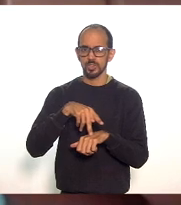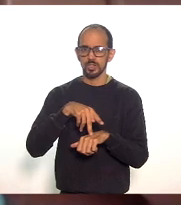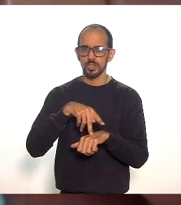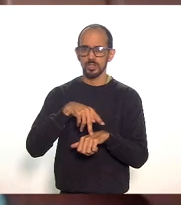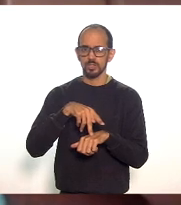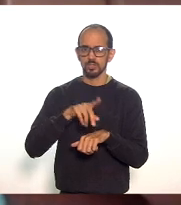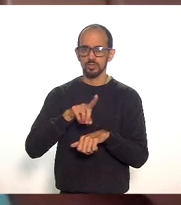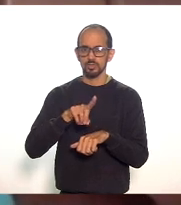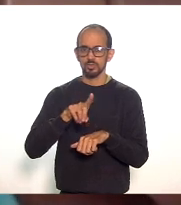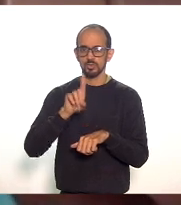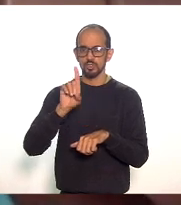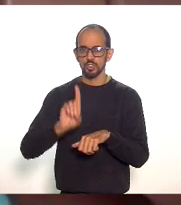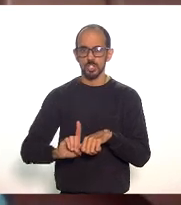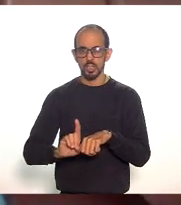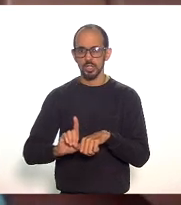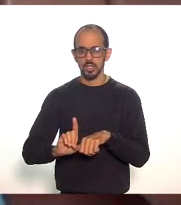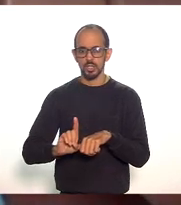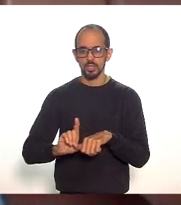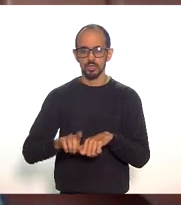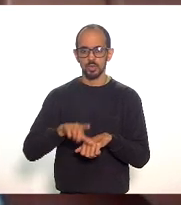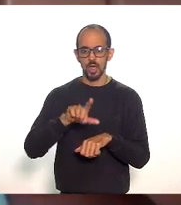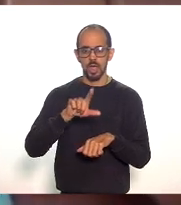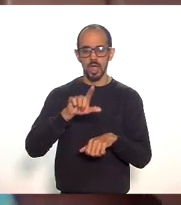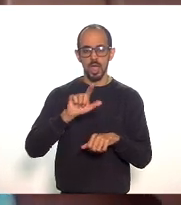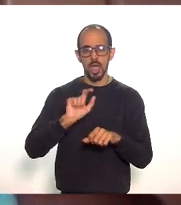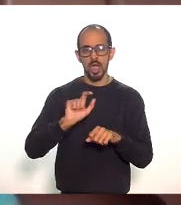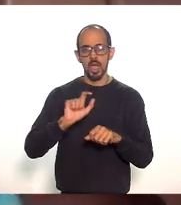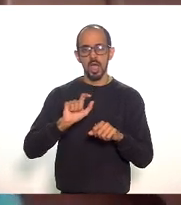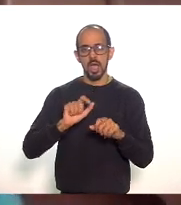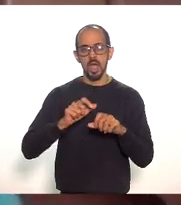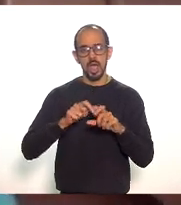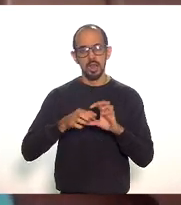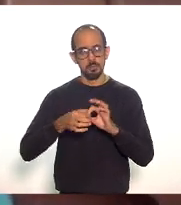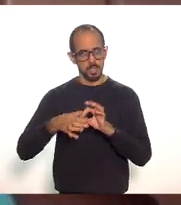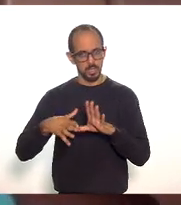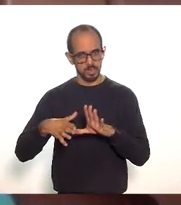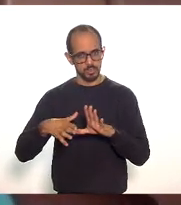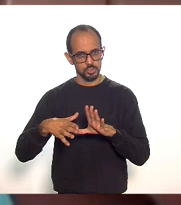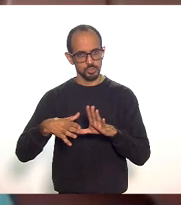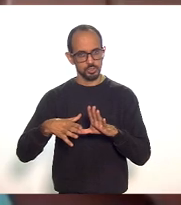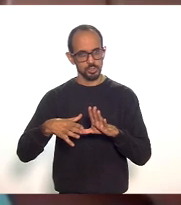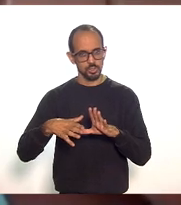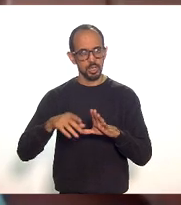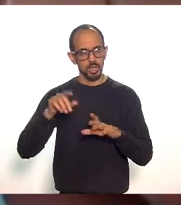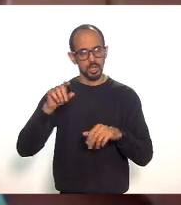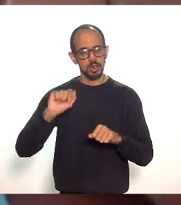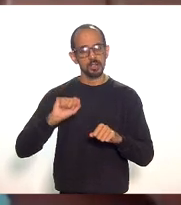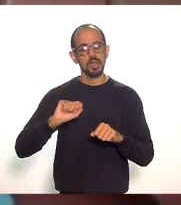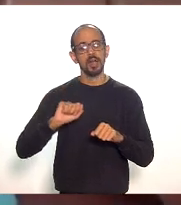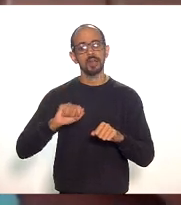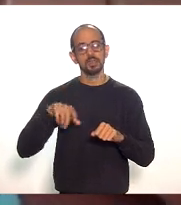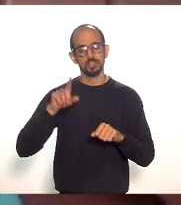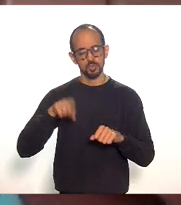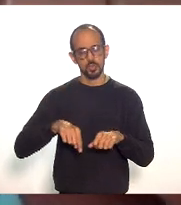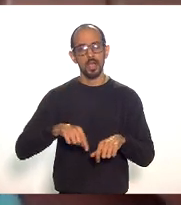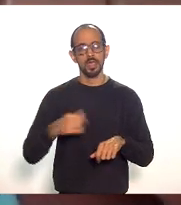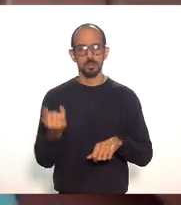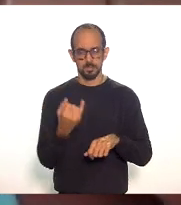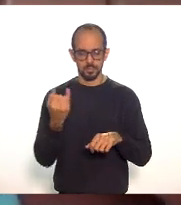às violações graves de direitos humanos e dignidade das vítimas dessas violações,